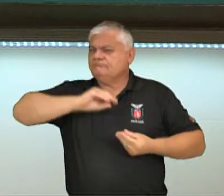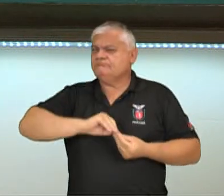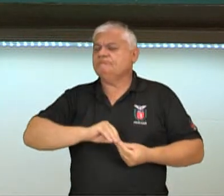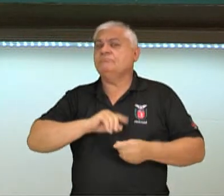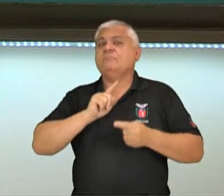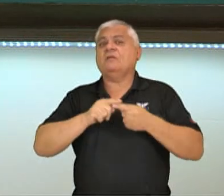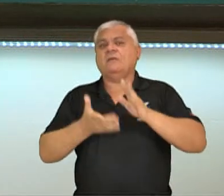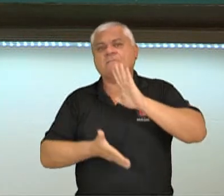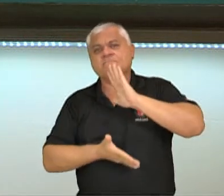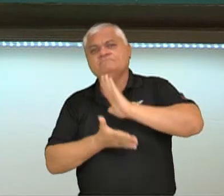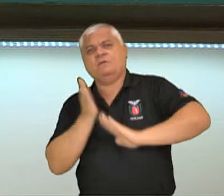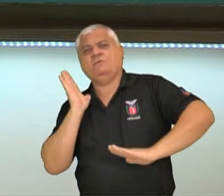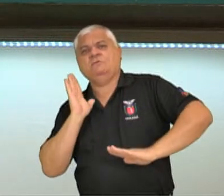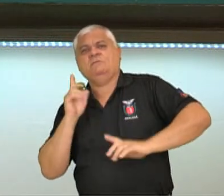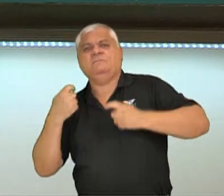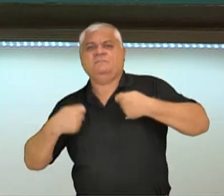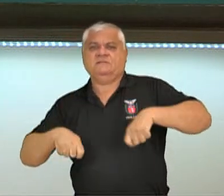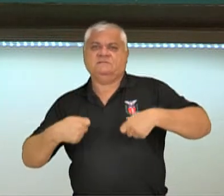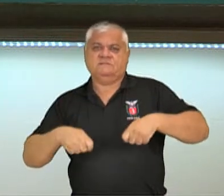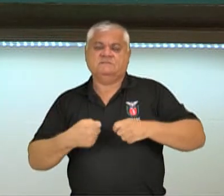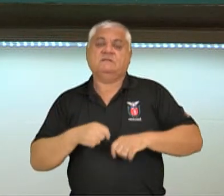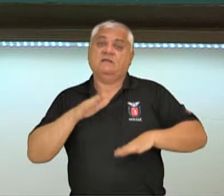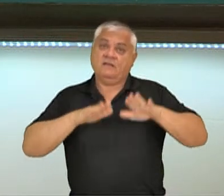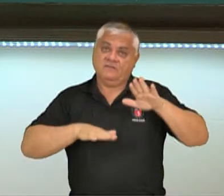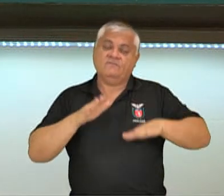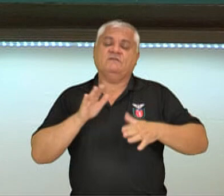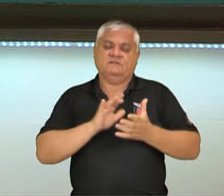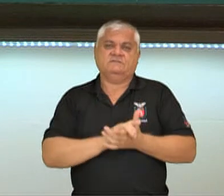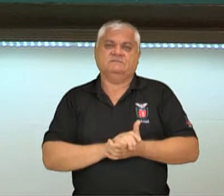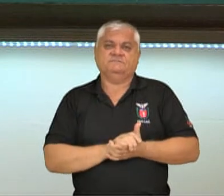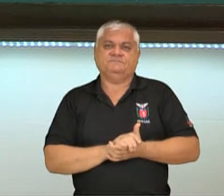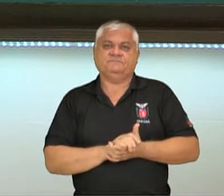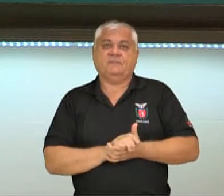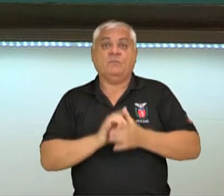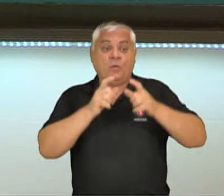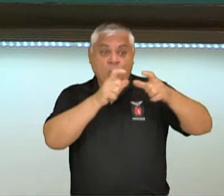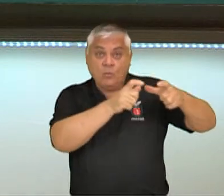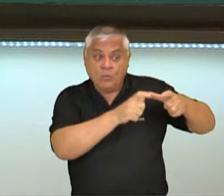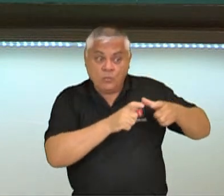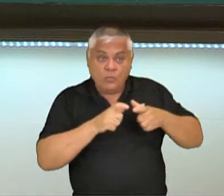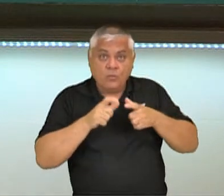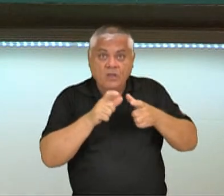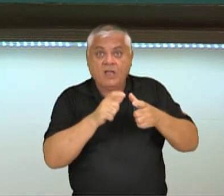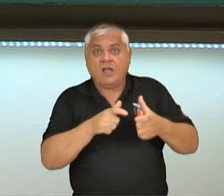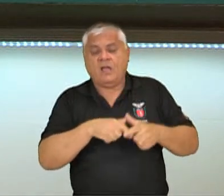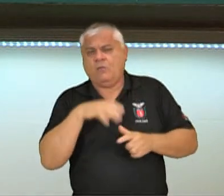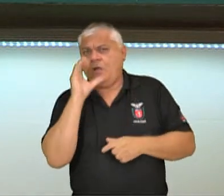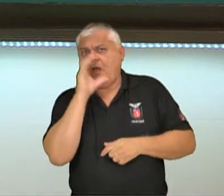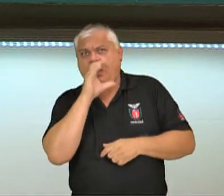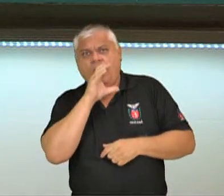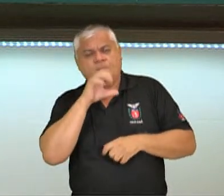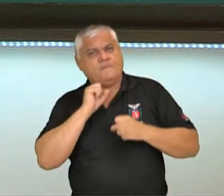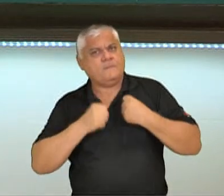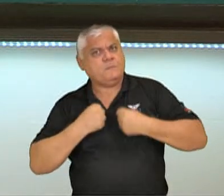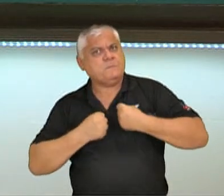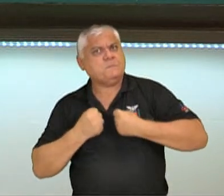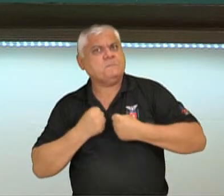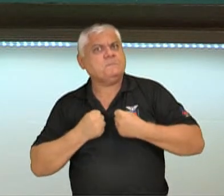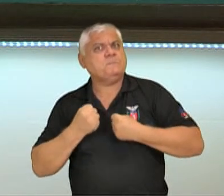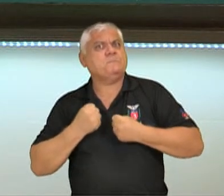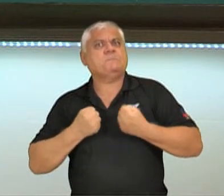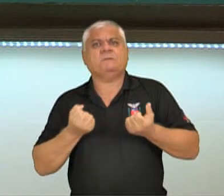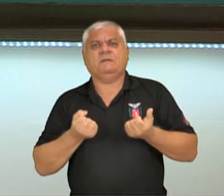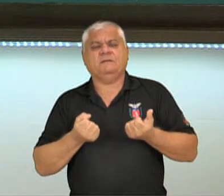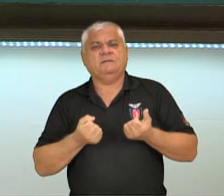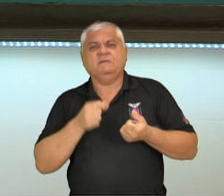preparar para, se for necessário, você conseguir fugir daquele lugar com uma velocidade até superior, né,